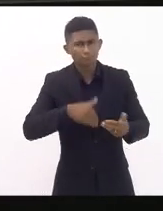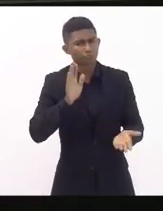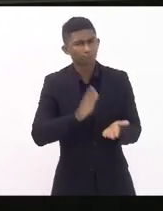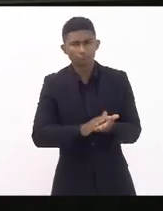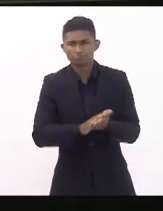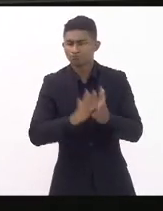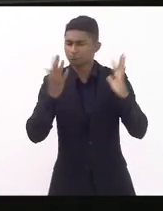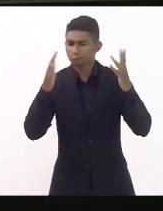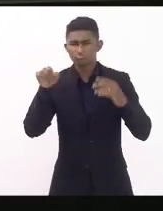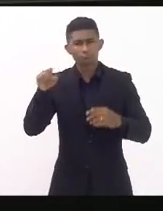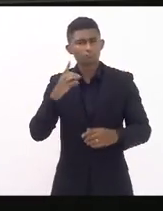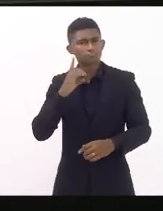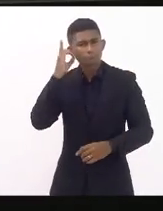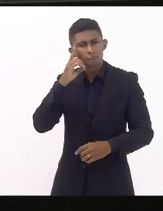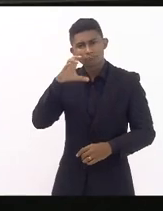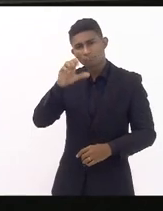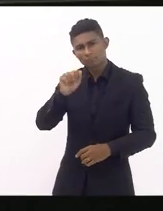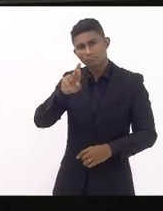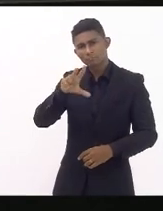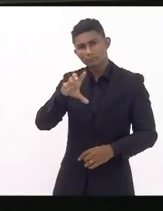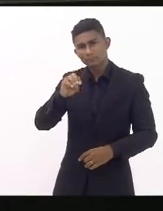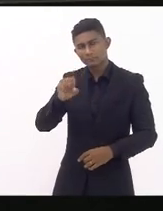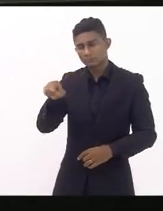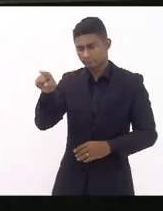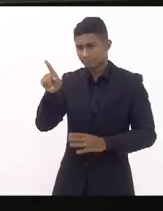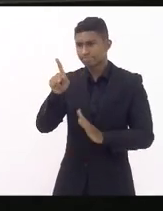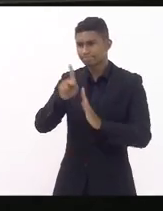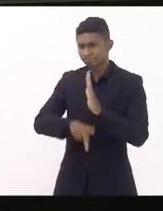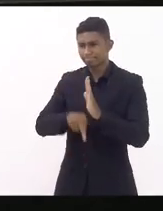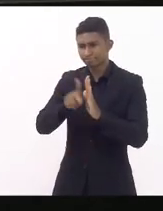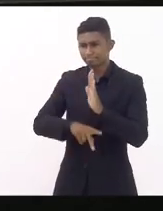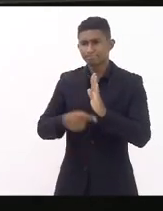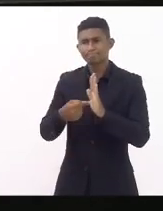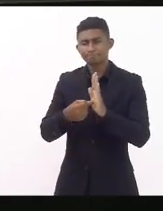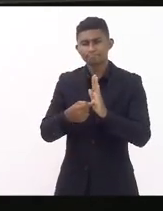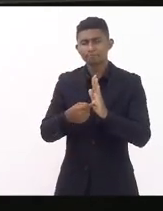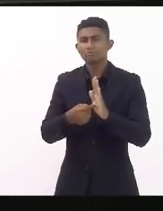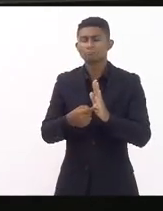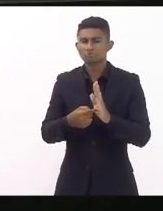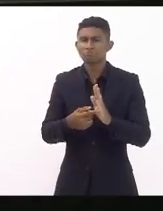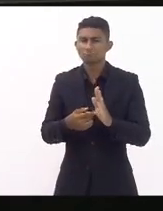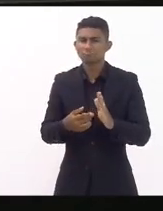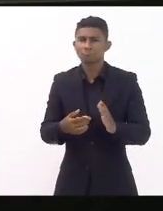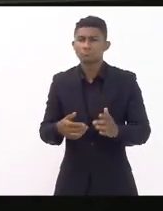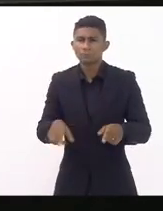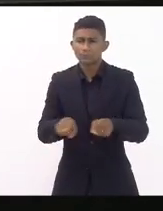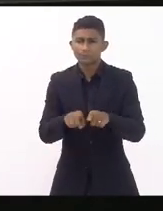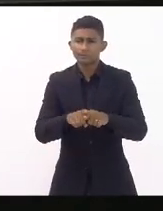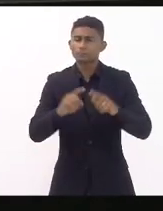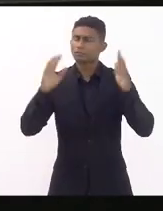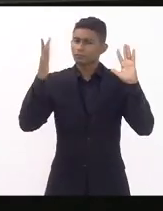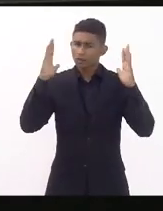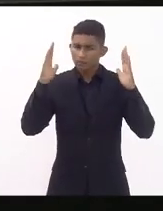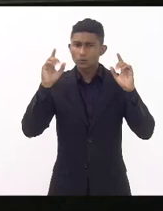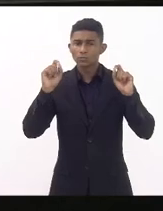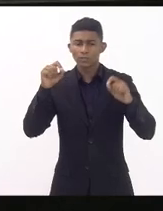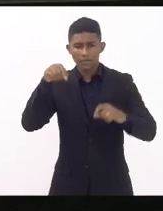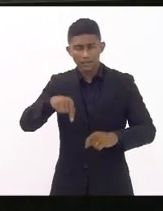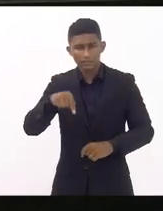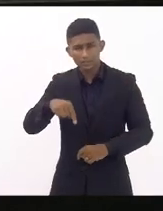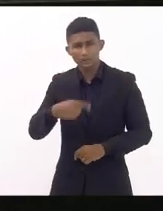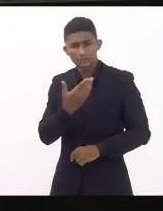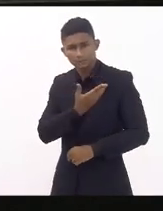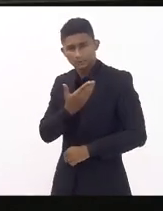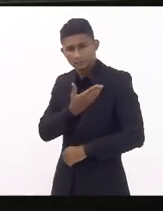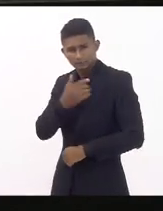Carlos Macedo, parabéns pelo projeto e viva, e parabéns aos nossos pares aqui hoje